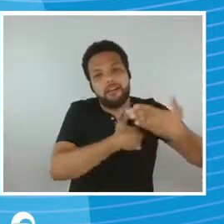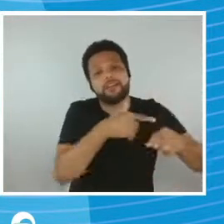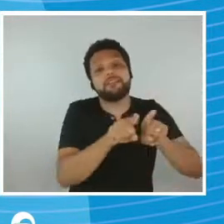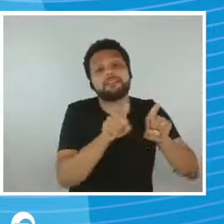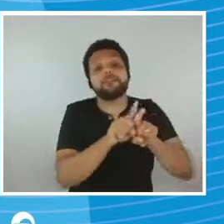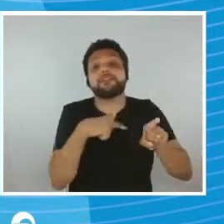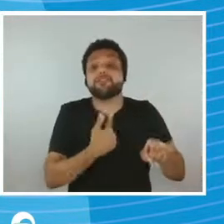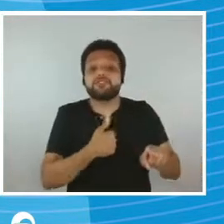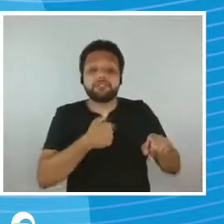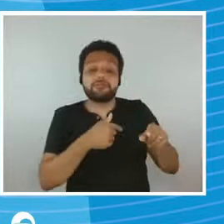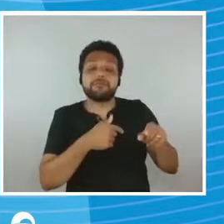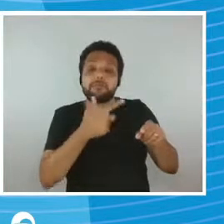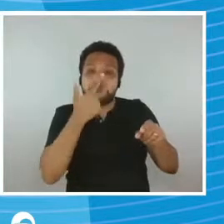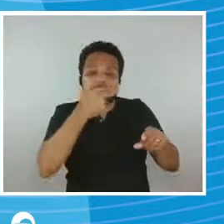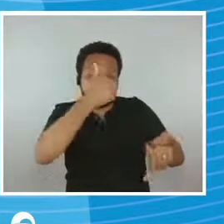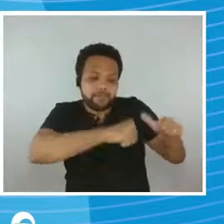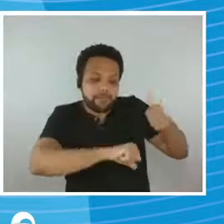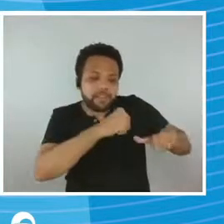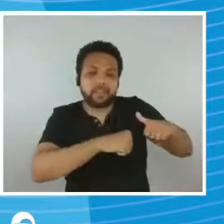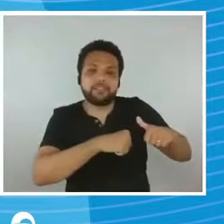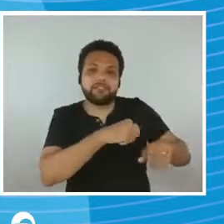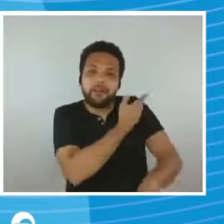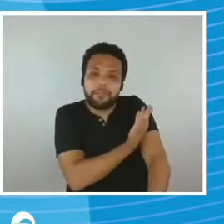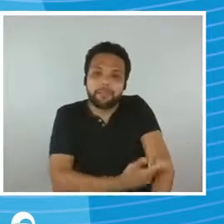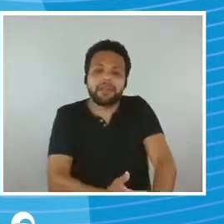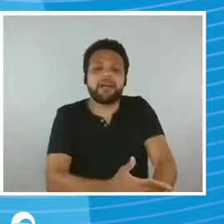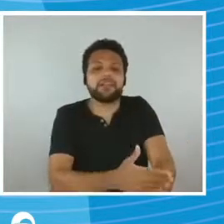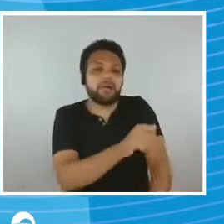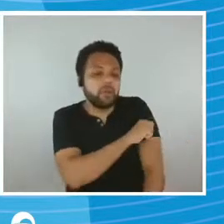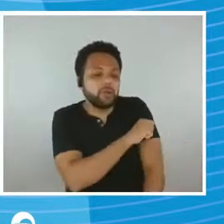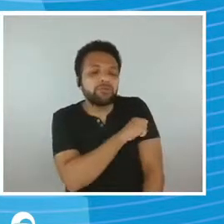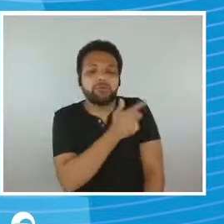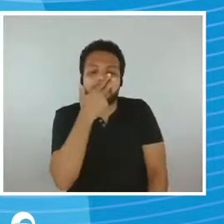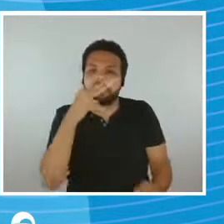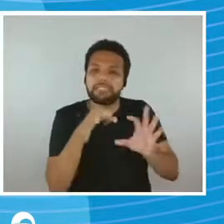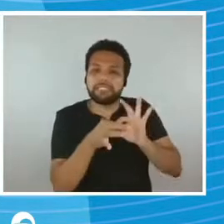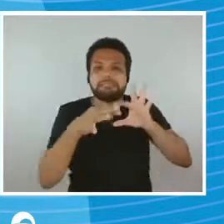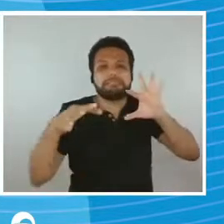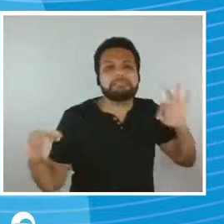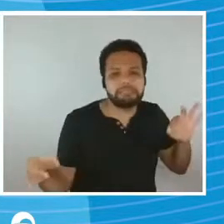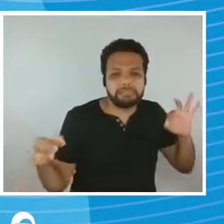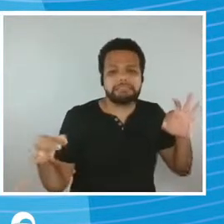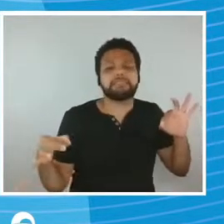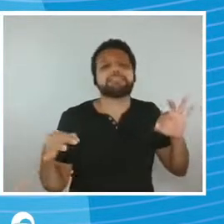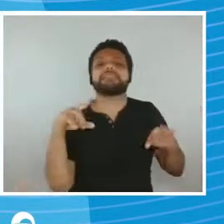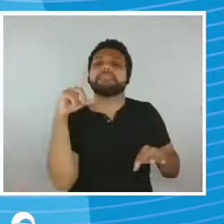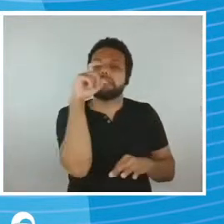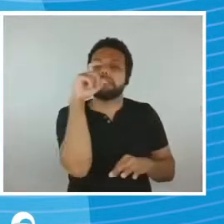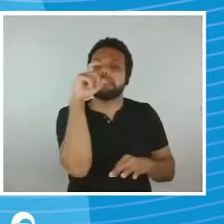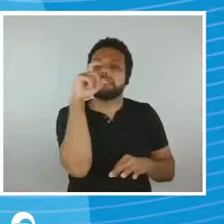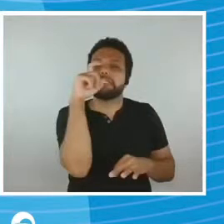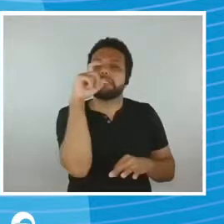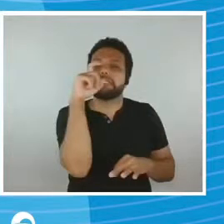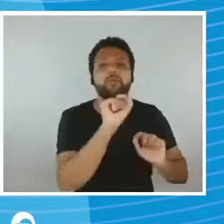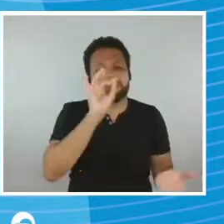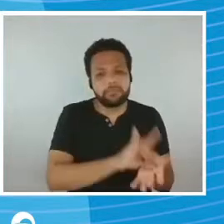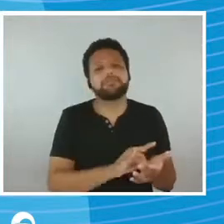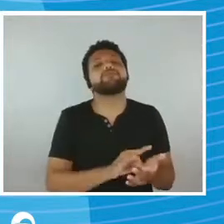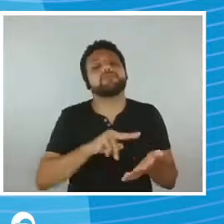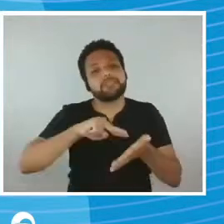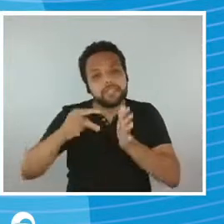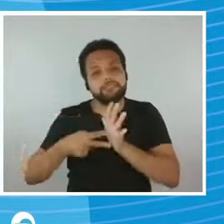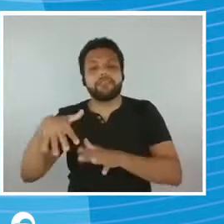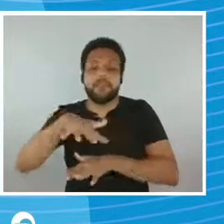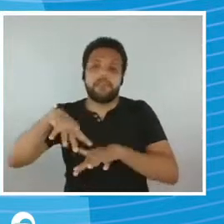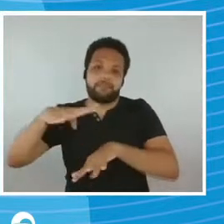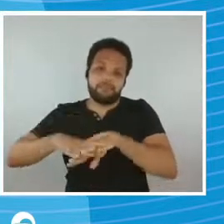essas habilidades dos alunos de uma forma muito estanque, desconectada e completamente distante do que realmente é a linguagem matemática.